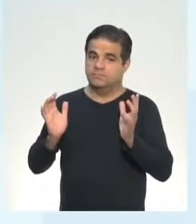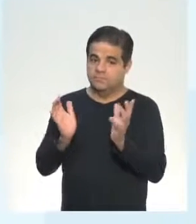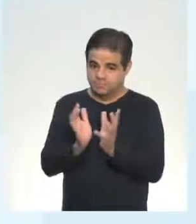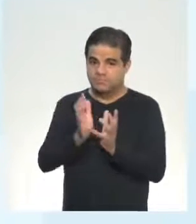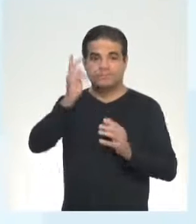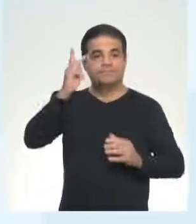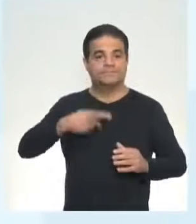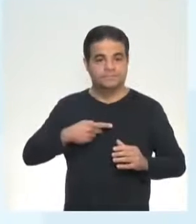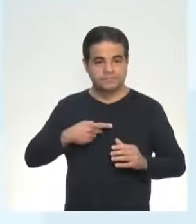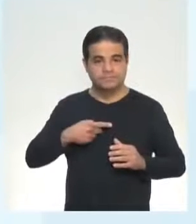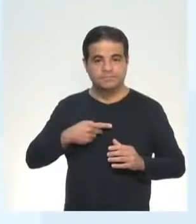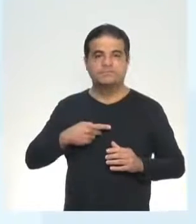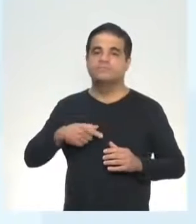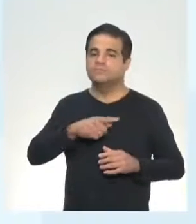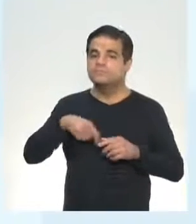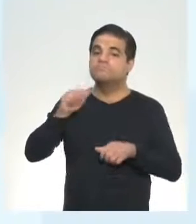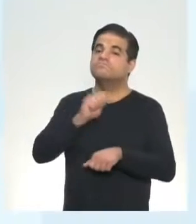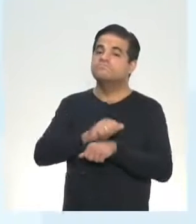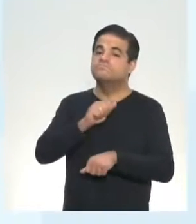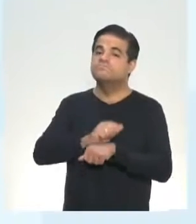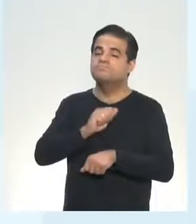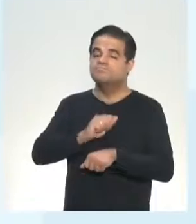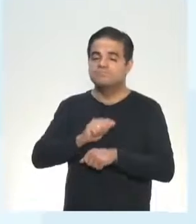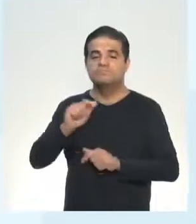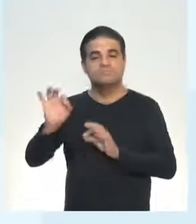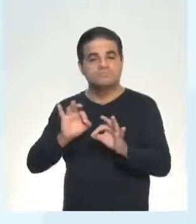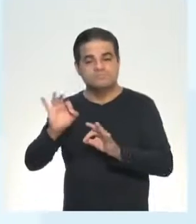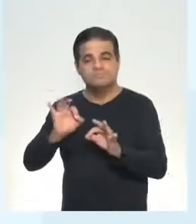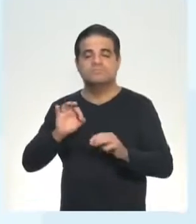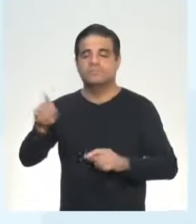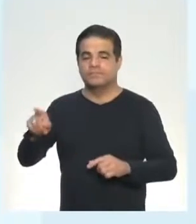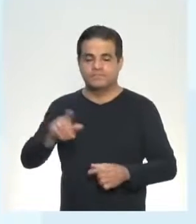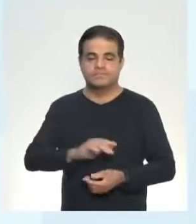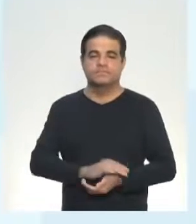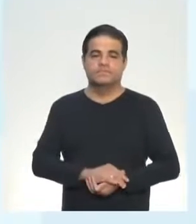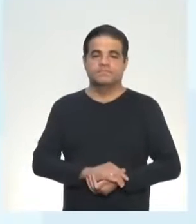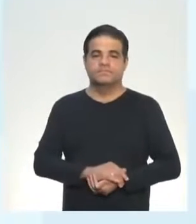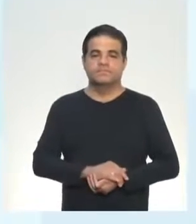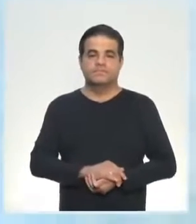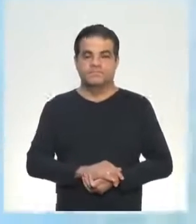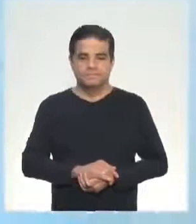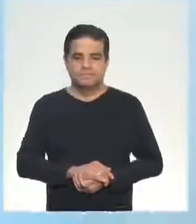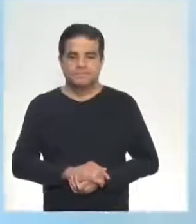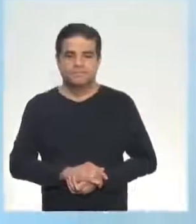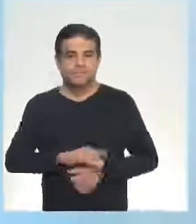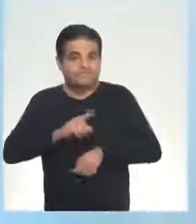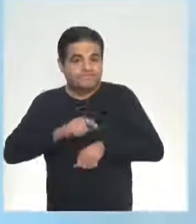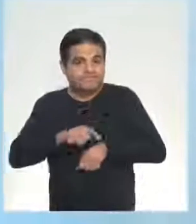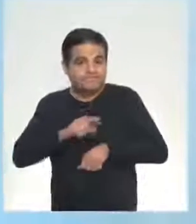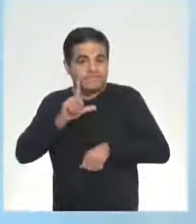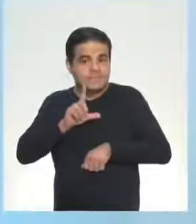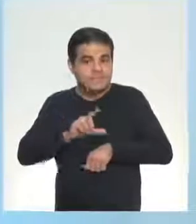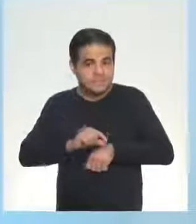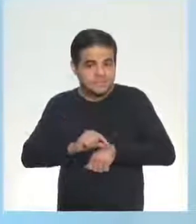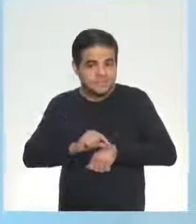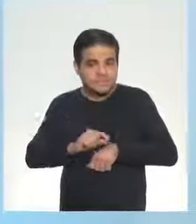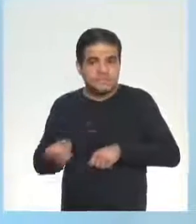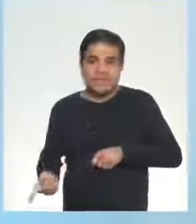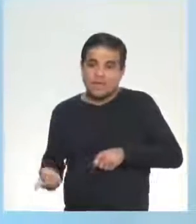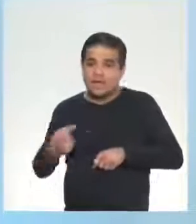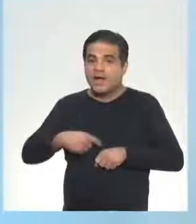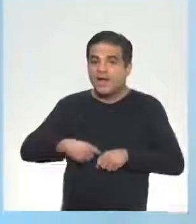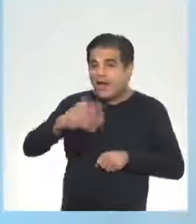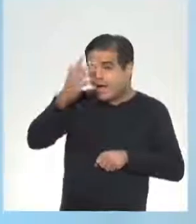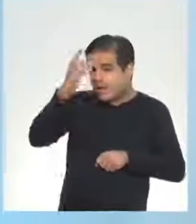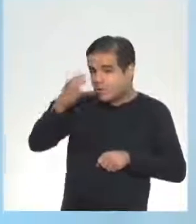e pessoal. Aguardamos a solução. Então, nosso tempo já se esgotou. Retornaremos